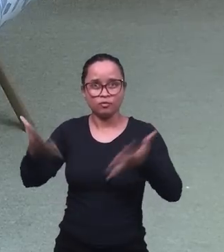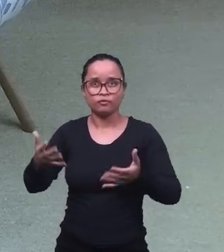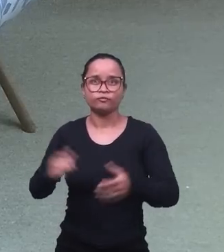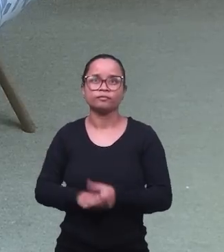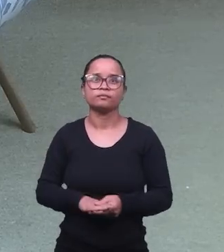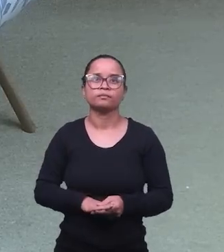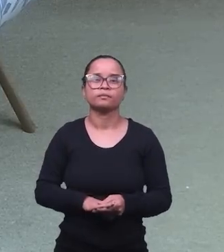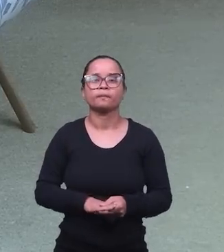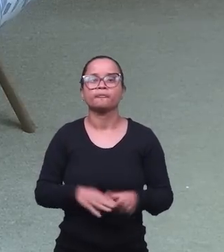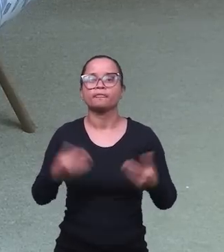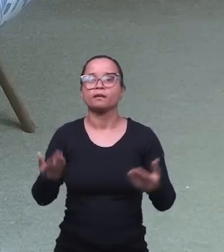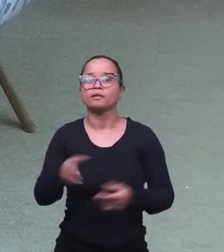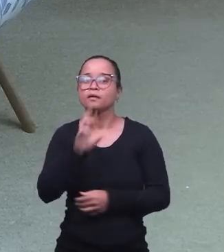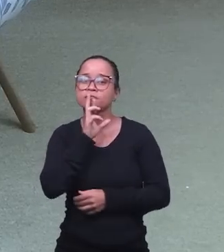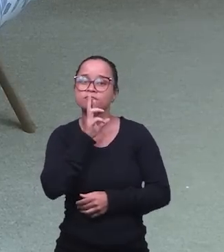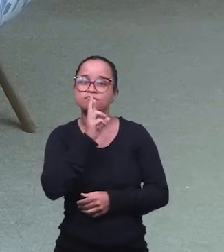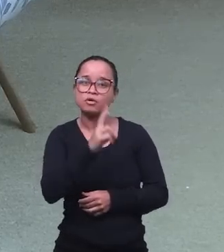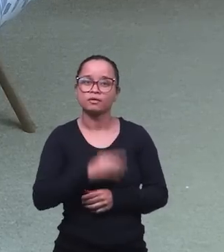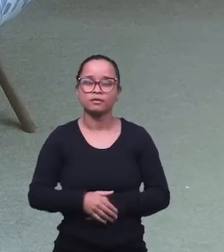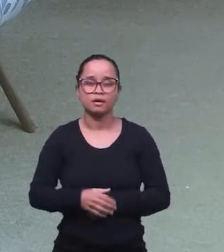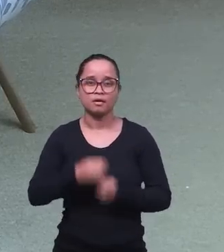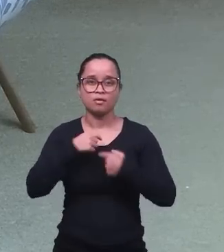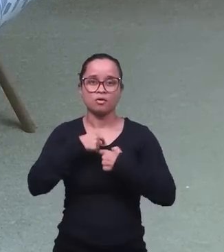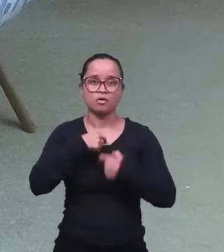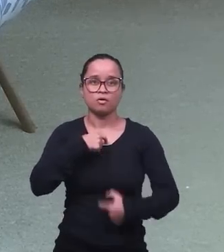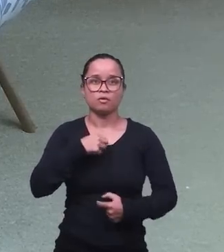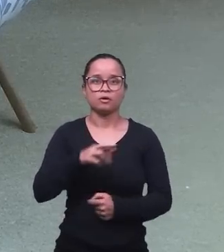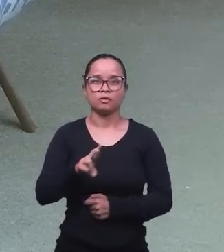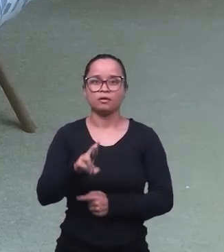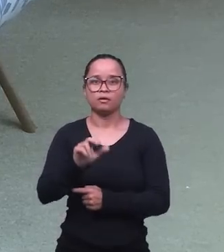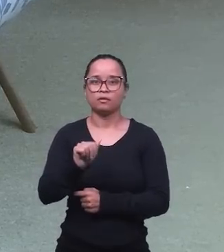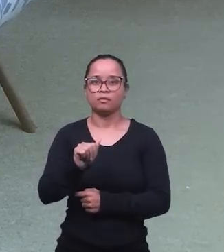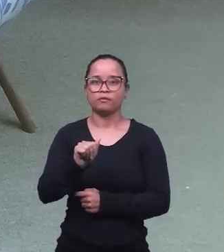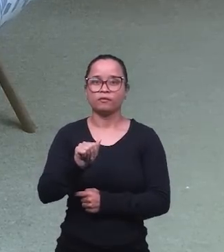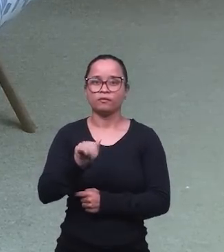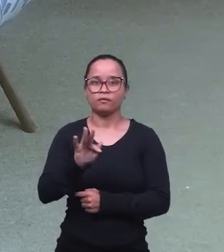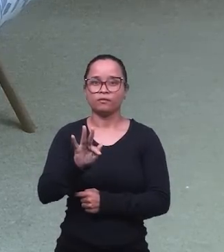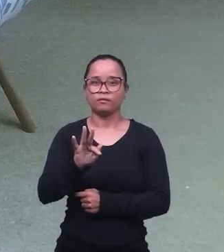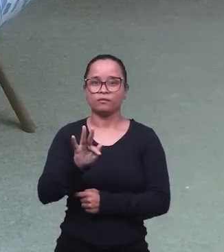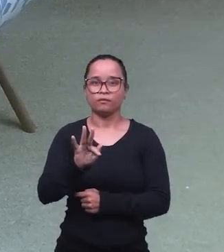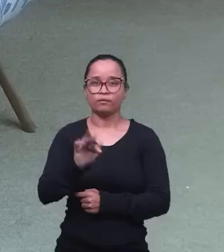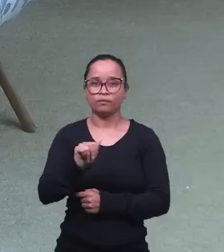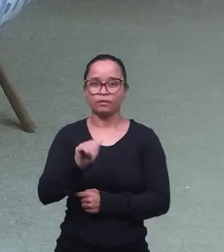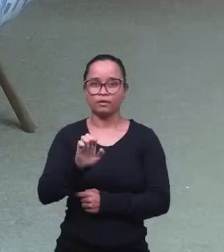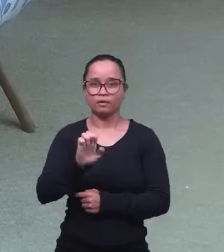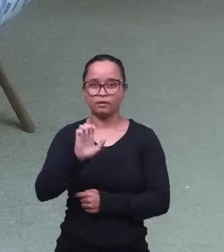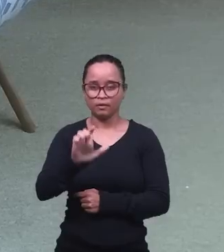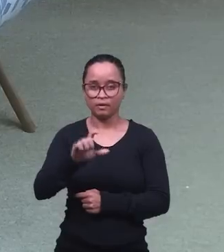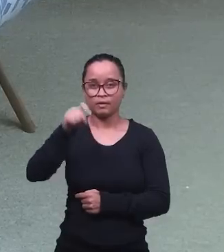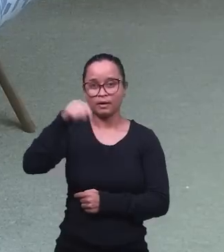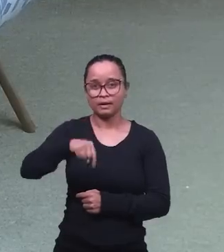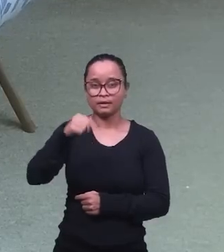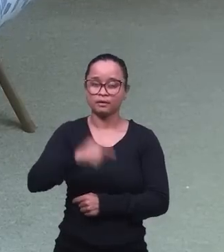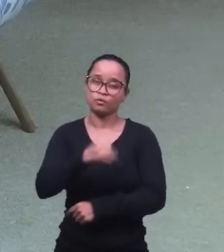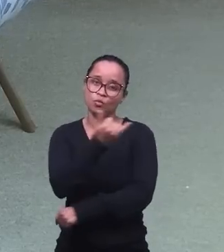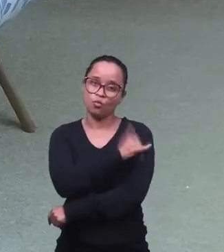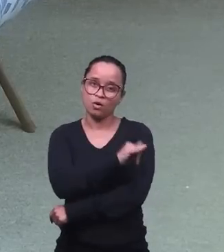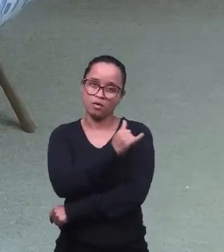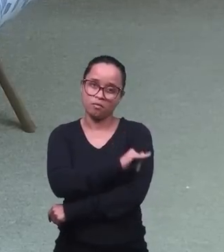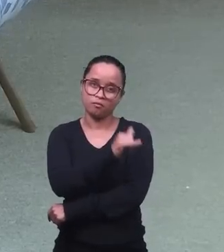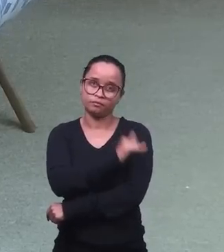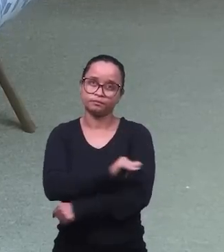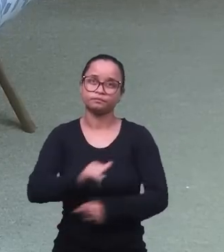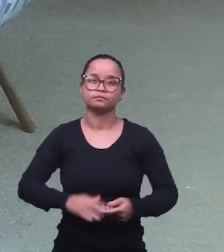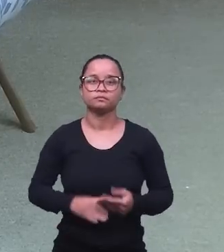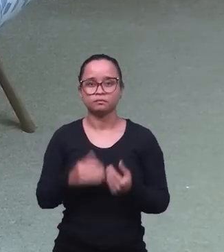sobre isso, mas quem vai trazer a resposta é o obreiro Rafael Bernardo, de Saracuruna, aqui de Duque de Caxias,